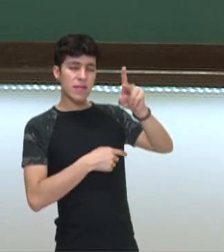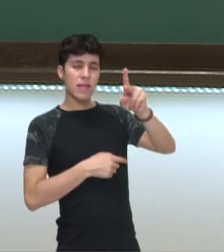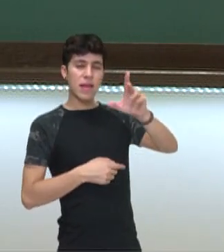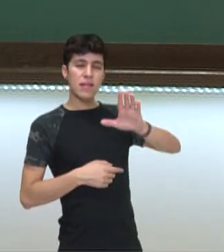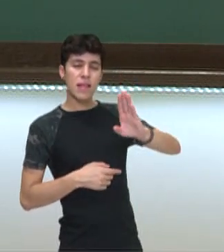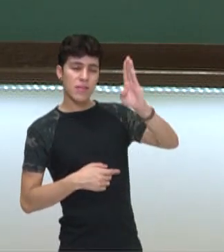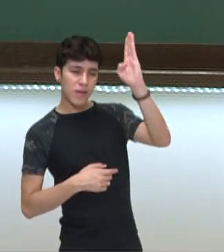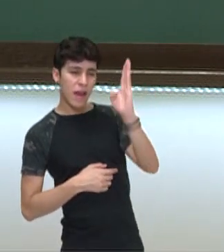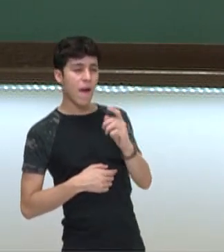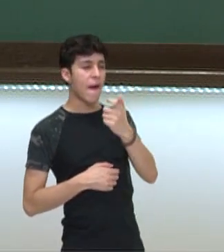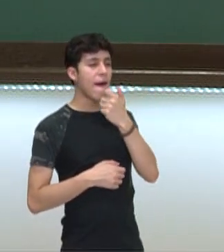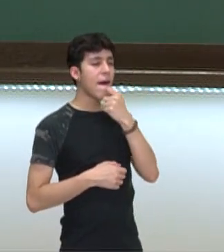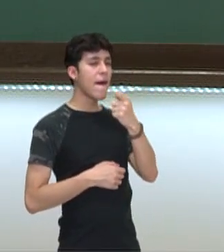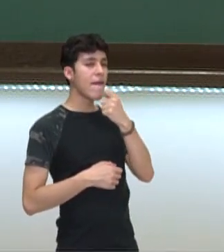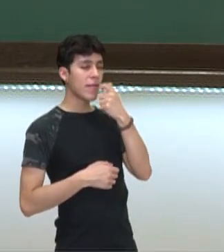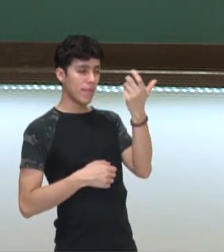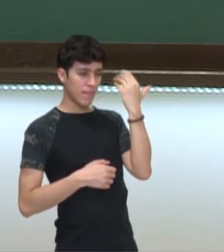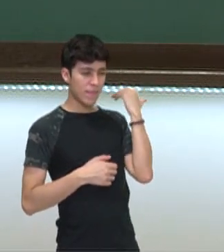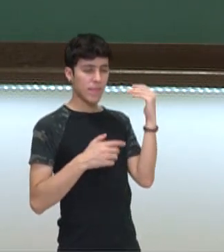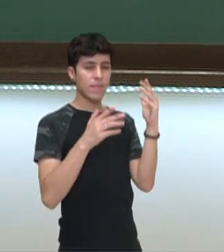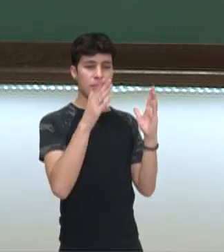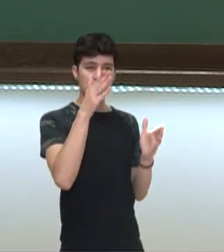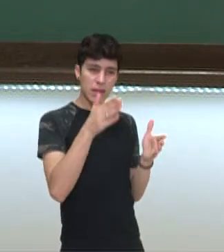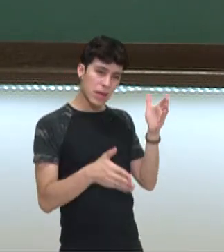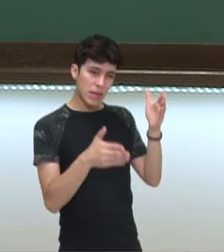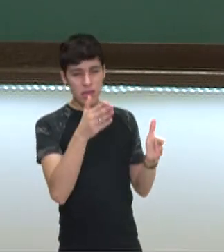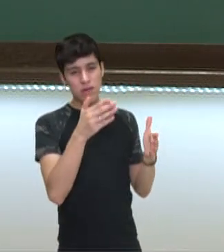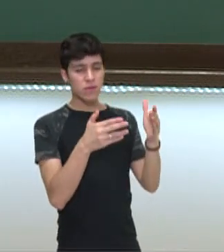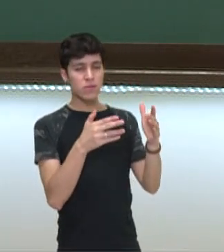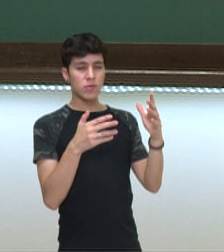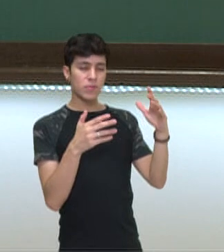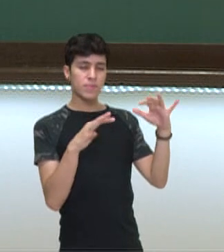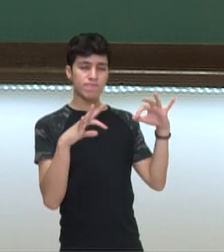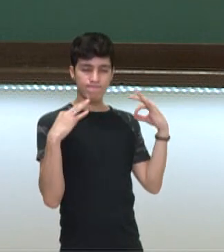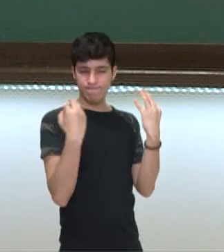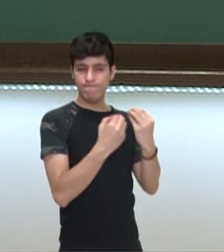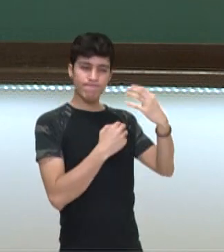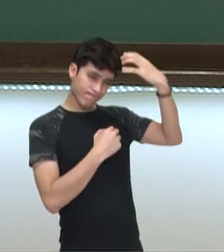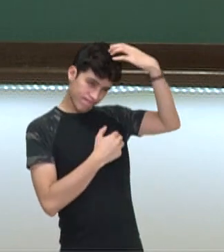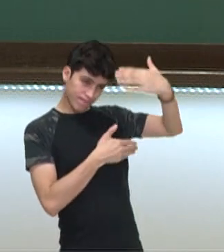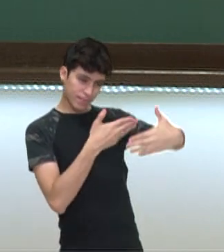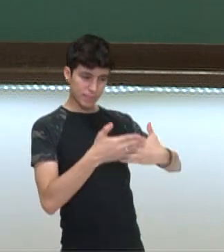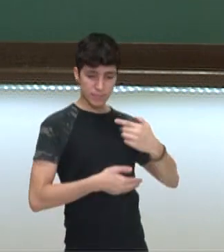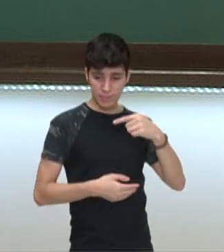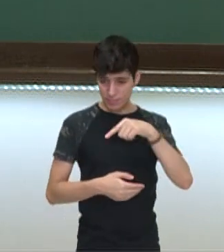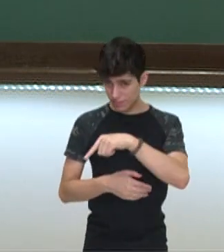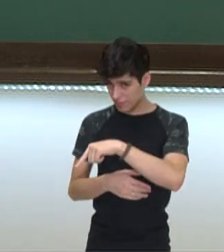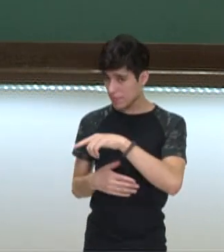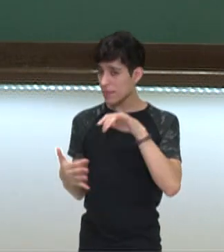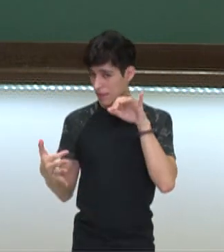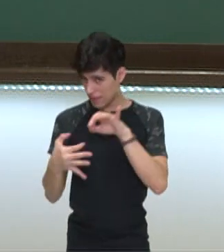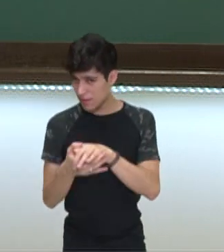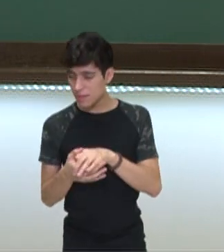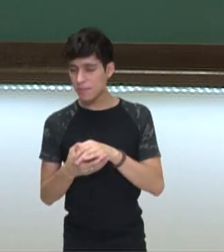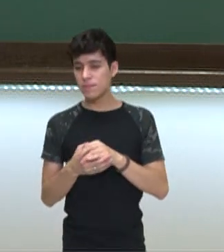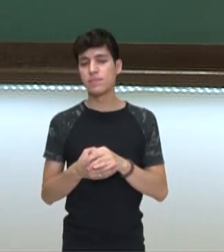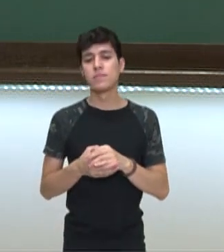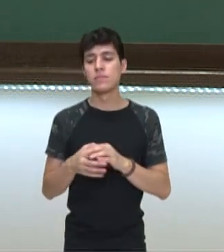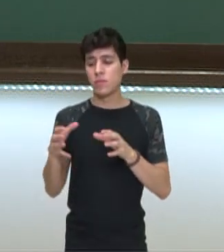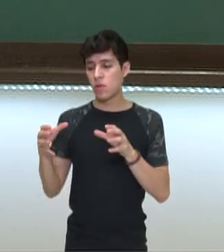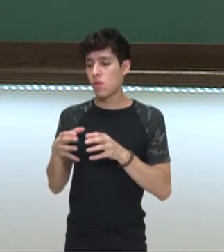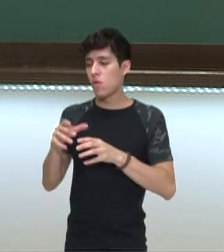da monarquia, no tempo do período regencial do Brasil. Essa prática aqui, você vai ter, então, coronéis que